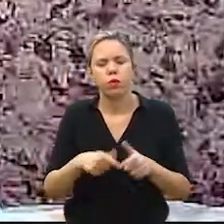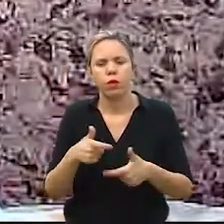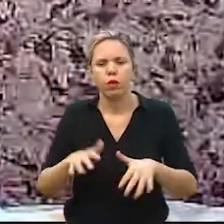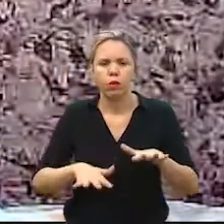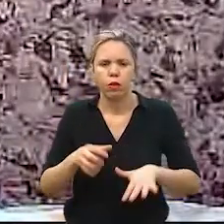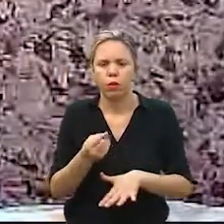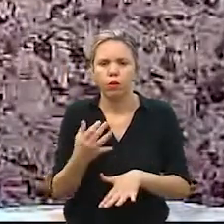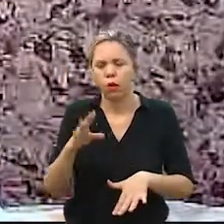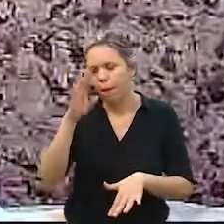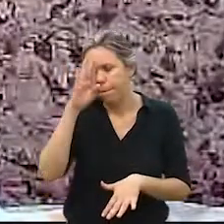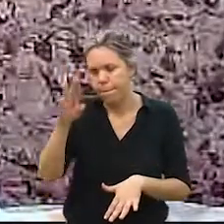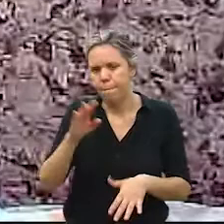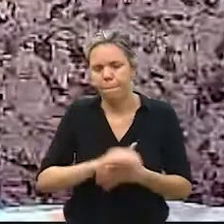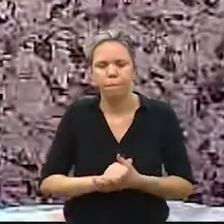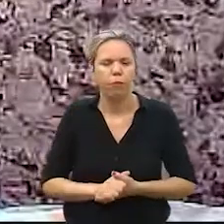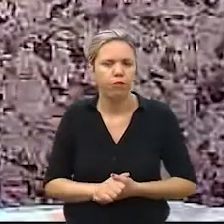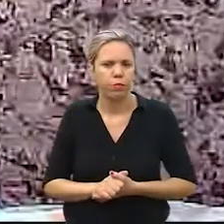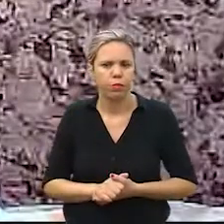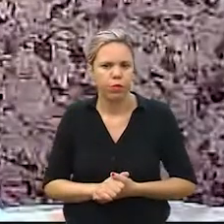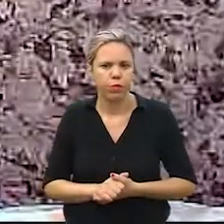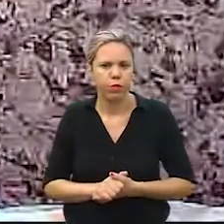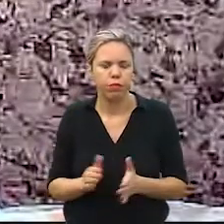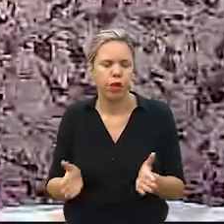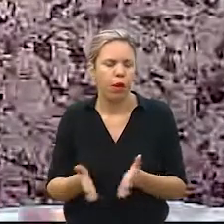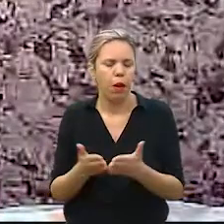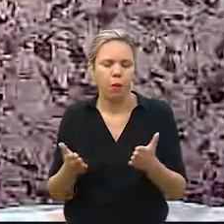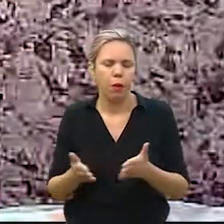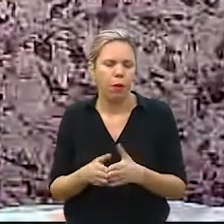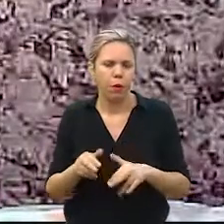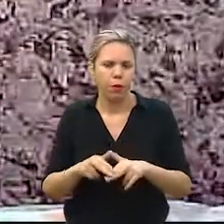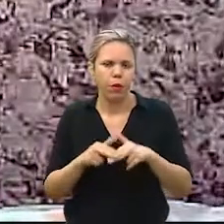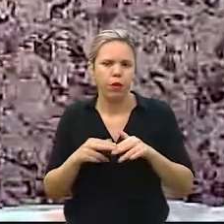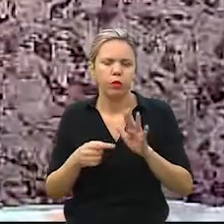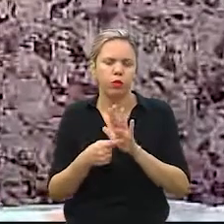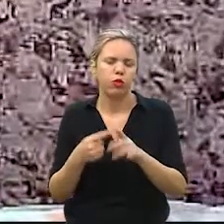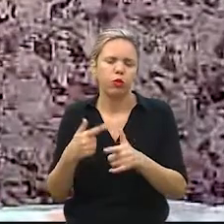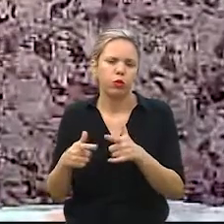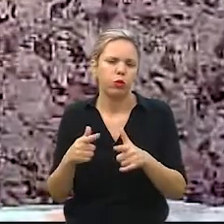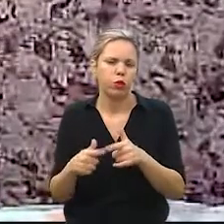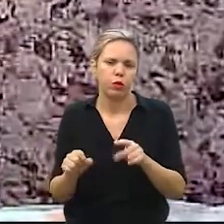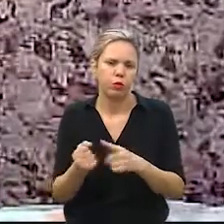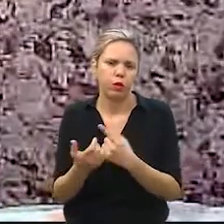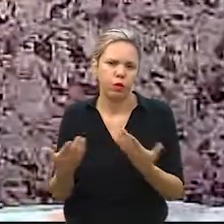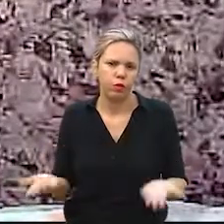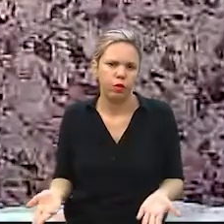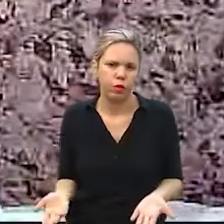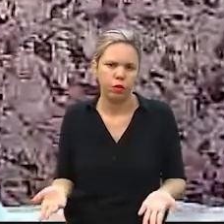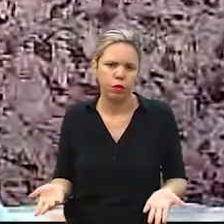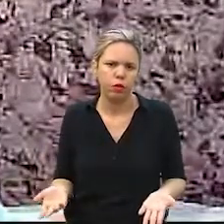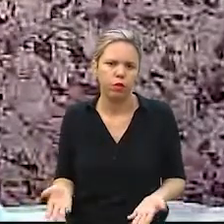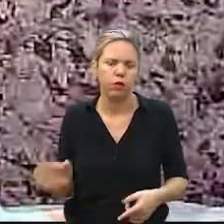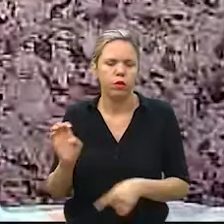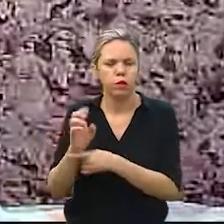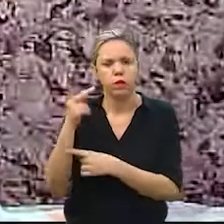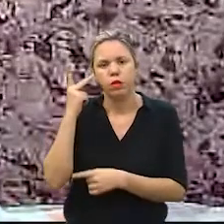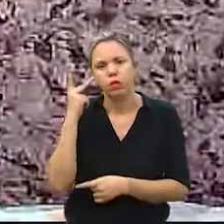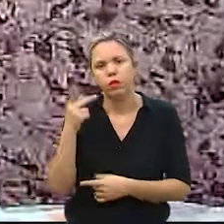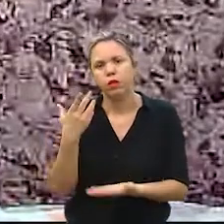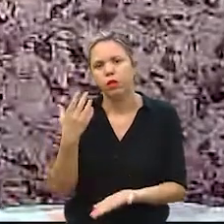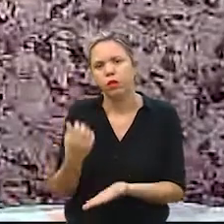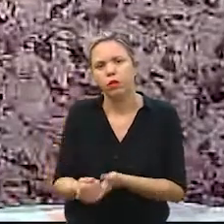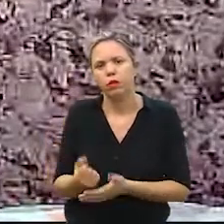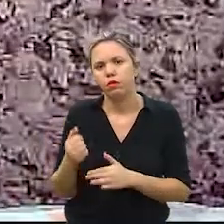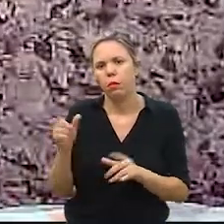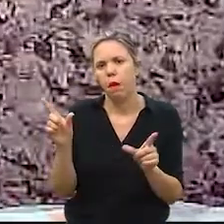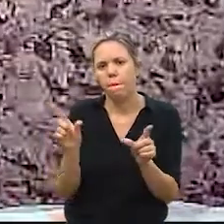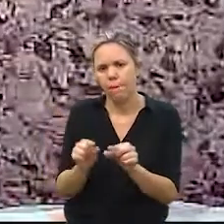mas principalmente a pobreza, os indicadores sociais. Então, o estado de São Paulo, ele recebe